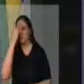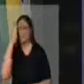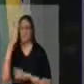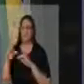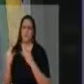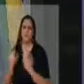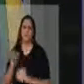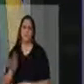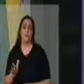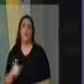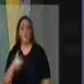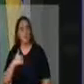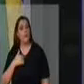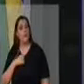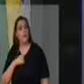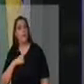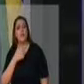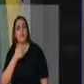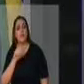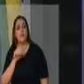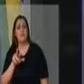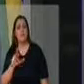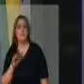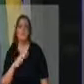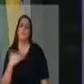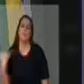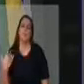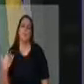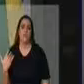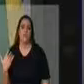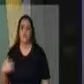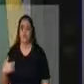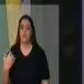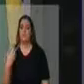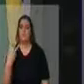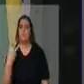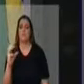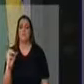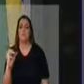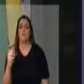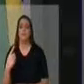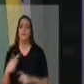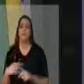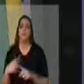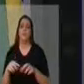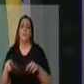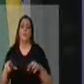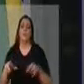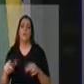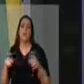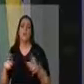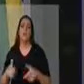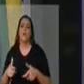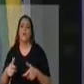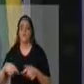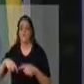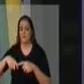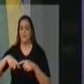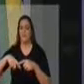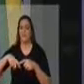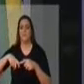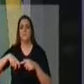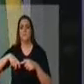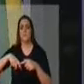irmão que faleceu com 30 anos com câncer no joelho. E a gente, só quem passou por isso e acompanhou de